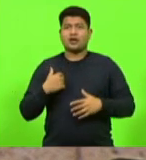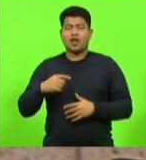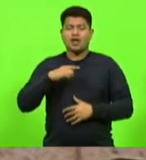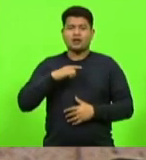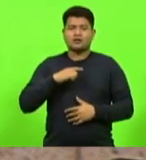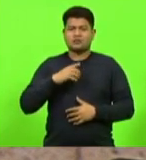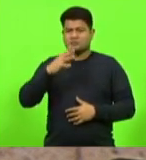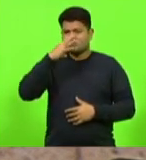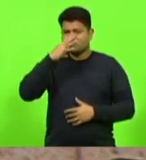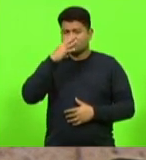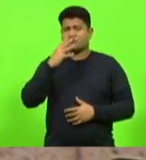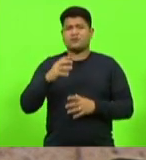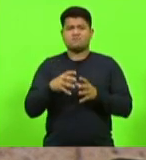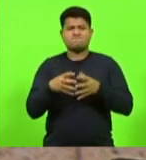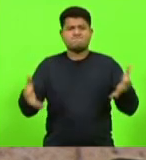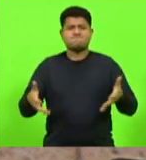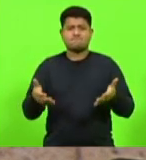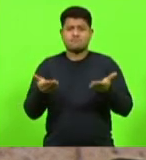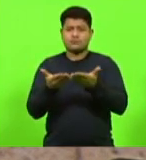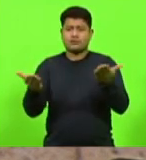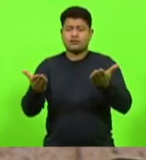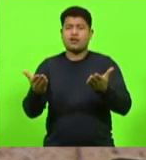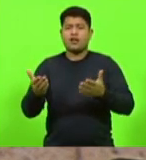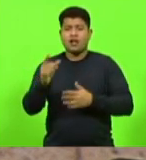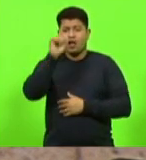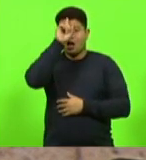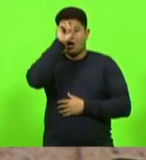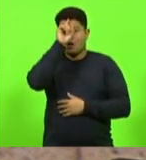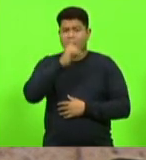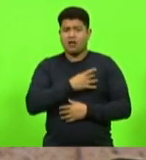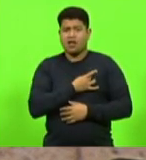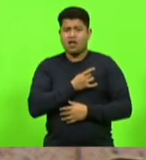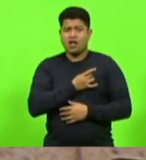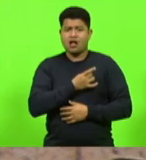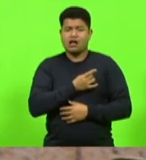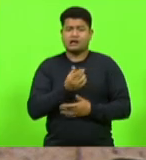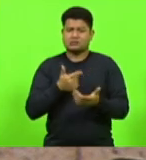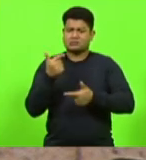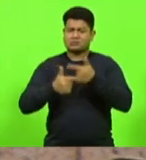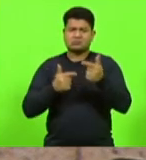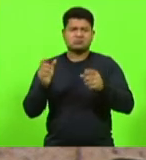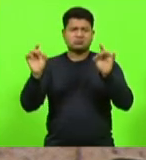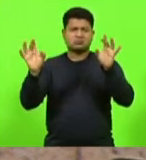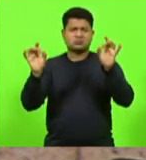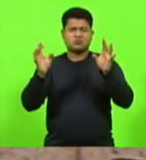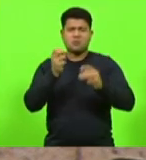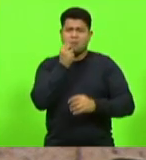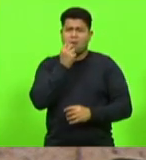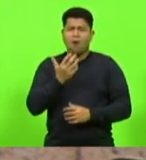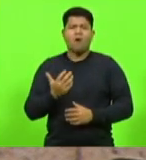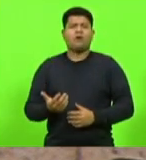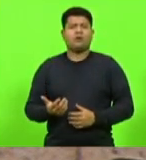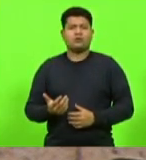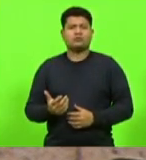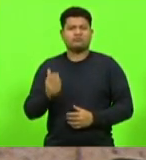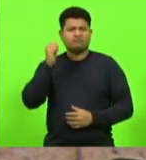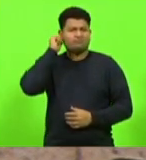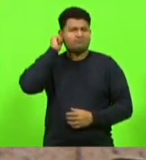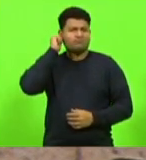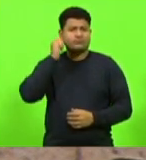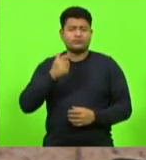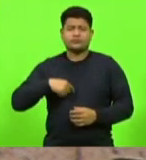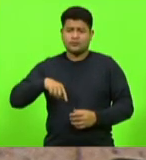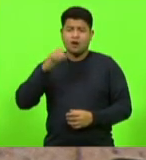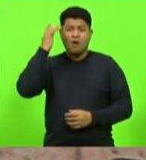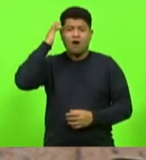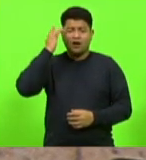muito grande pelos hospitais filantrópicos, fazem um trabalho excepcional. Então, acho que vocês estão no caminho